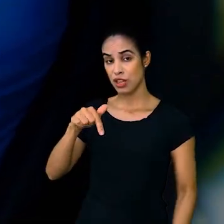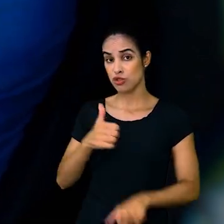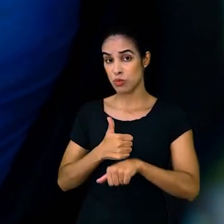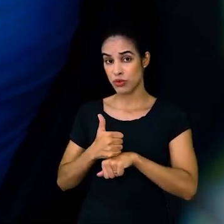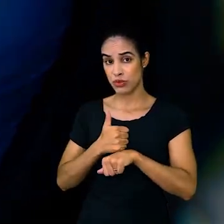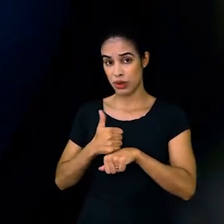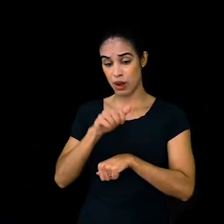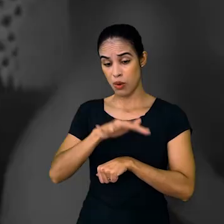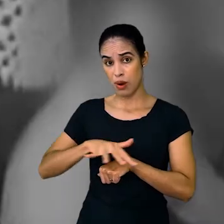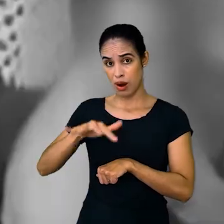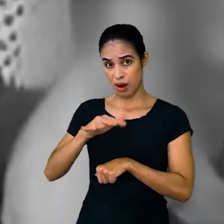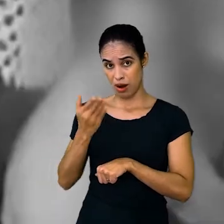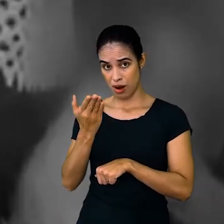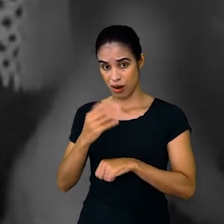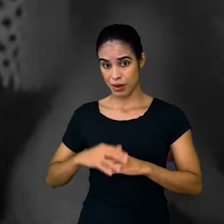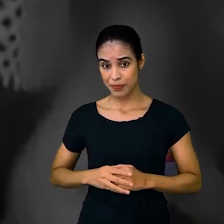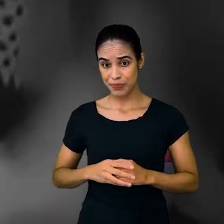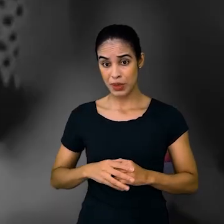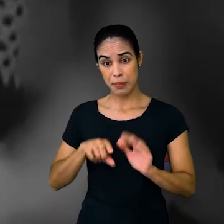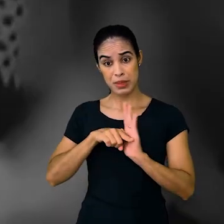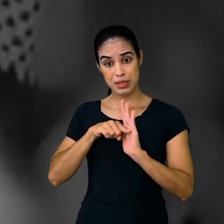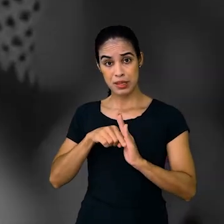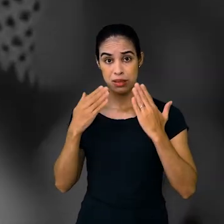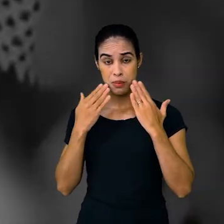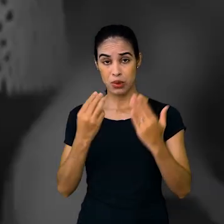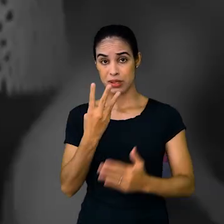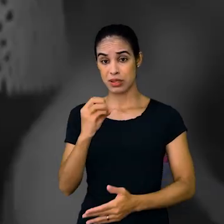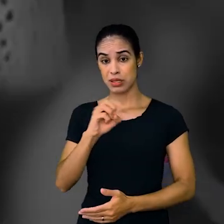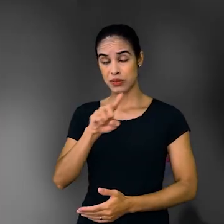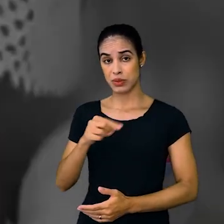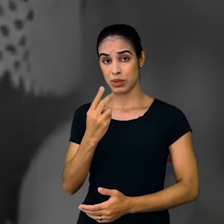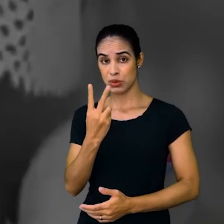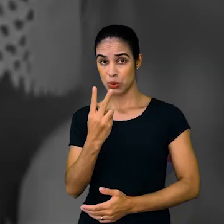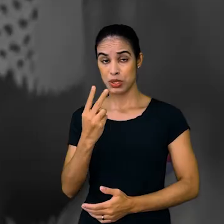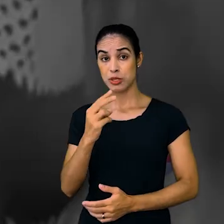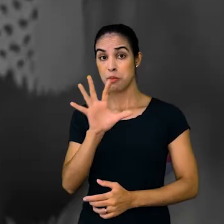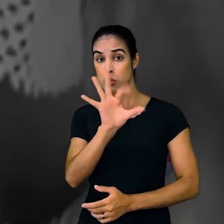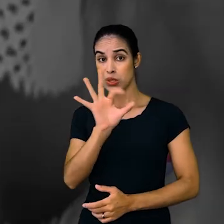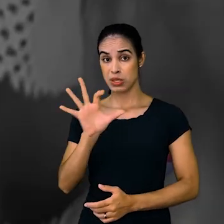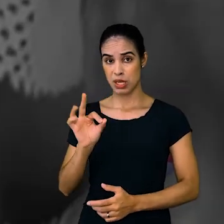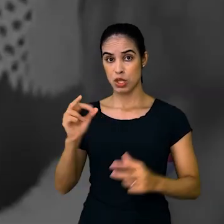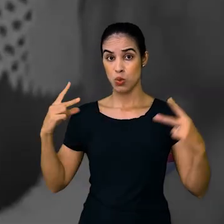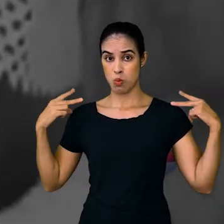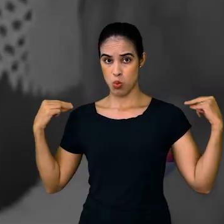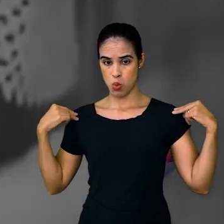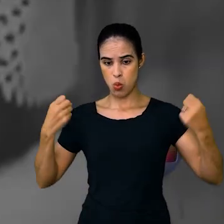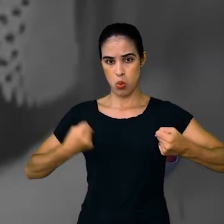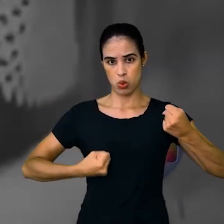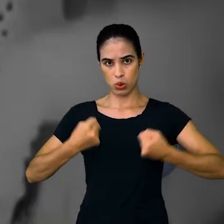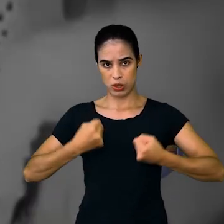no Brasil. O levantamento apontou que 30,2% dos motoristas e